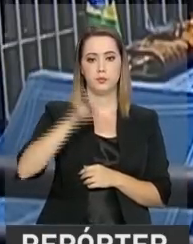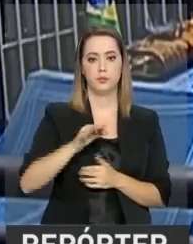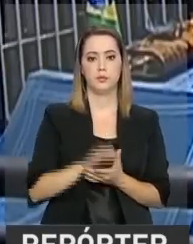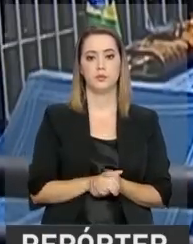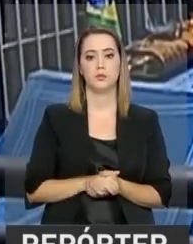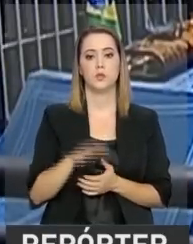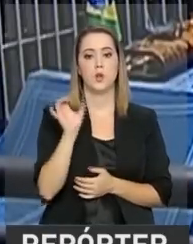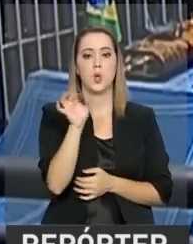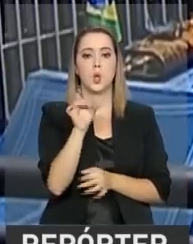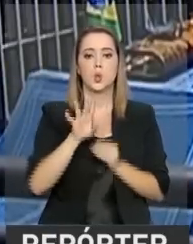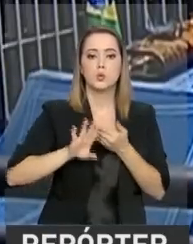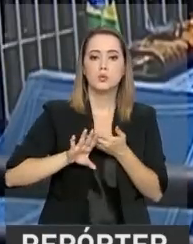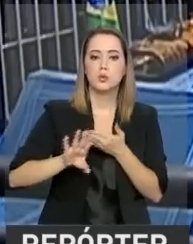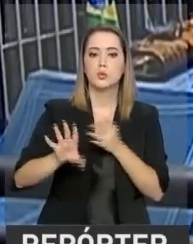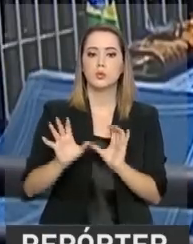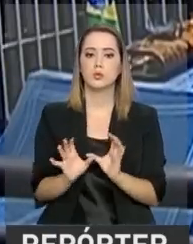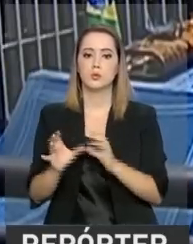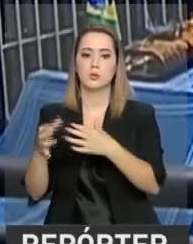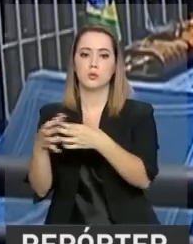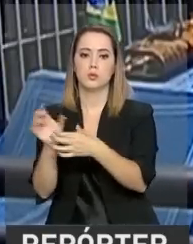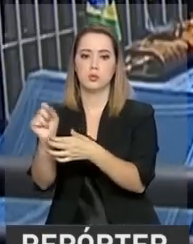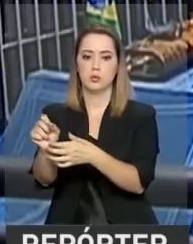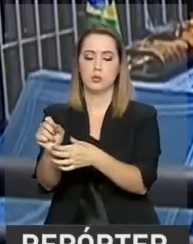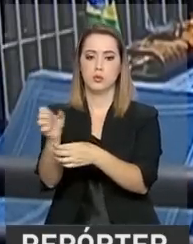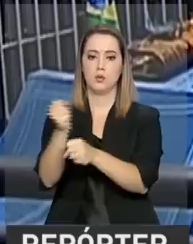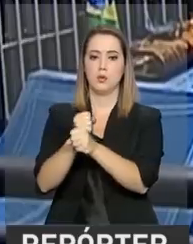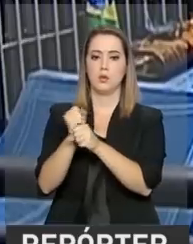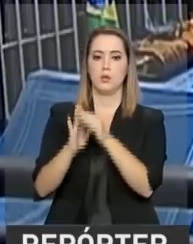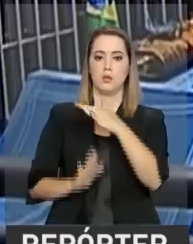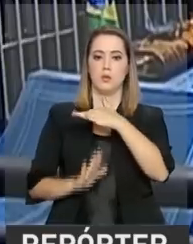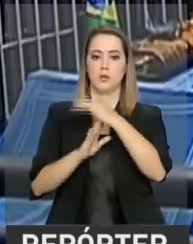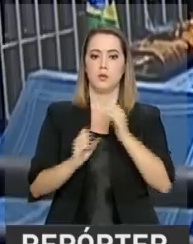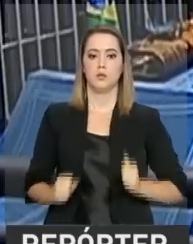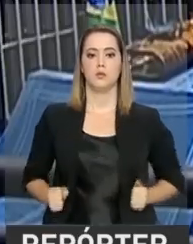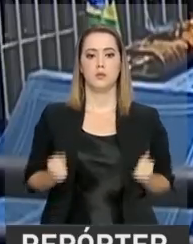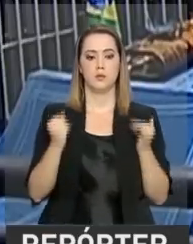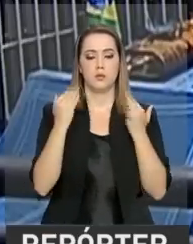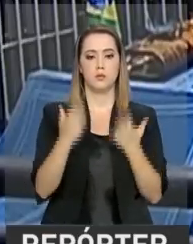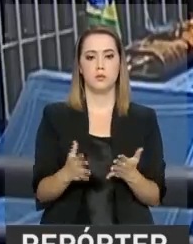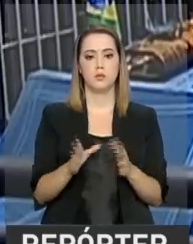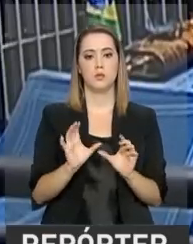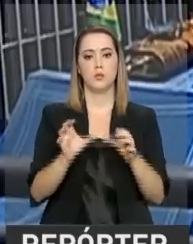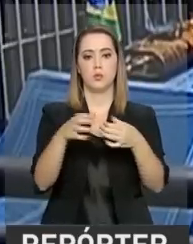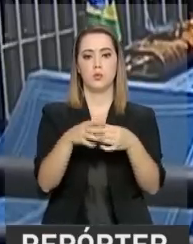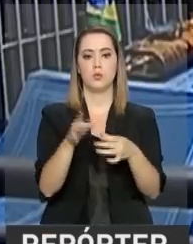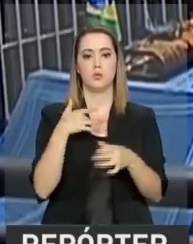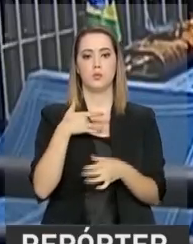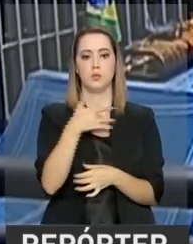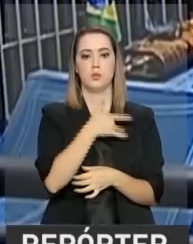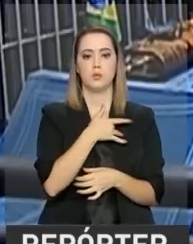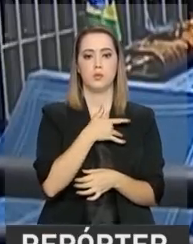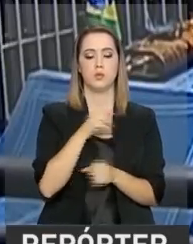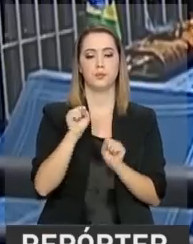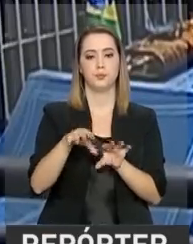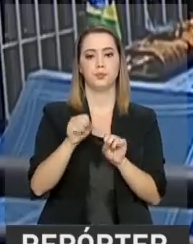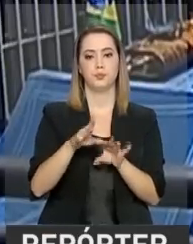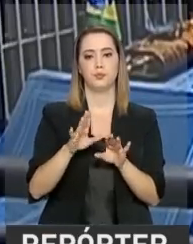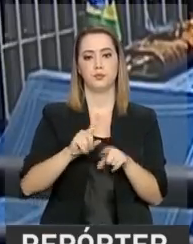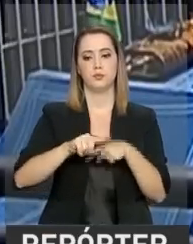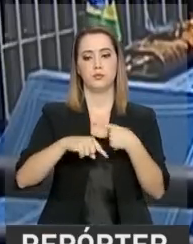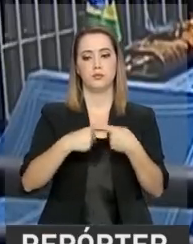7,2%. Só ficam de fora no ano que vem do teto para aumento dos gastos públicos as áreas de saúde e educação, que